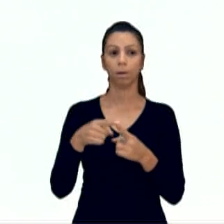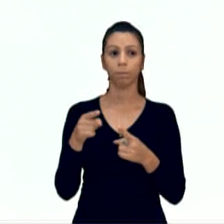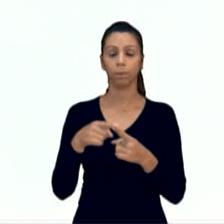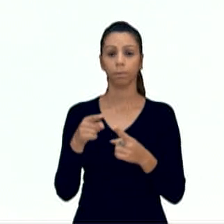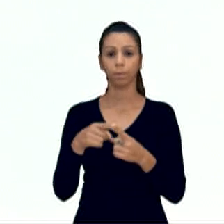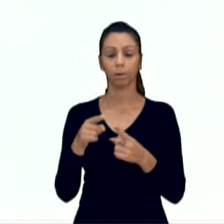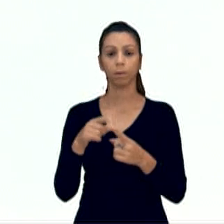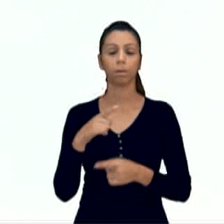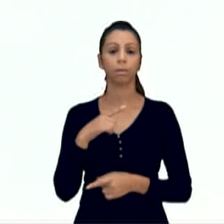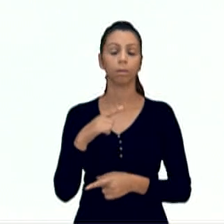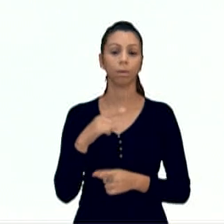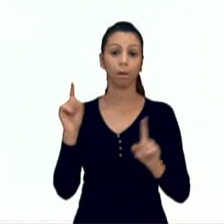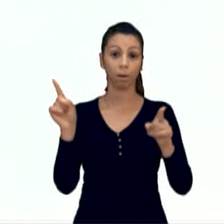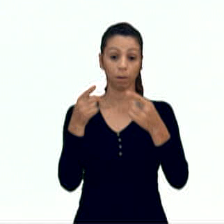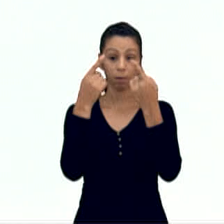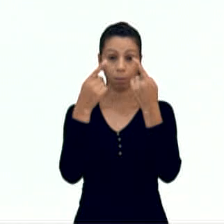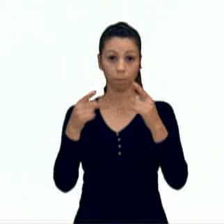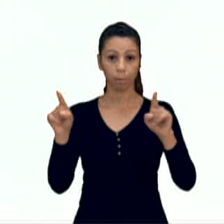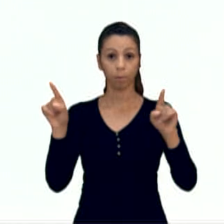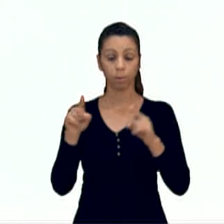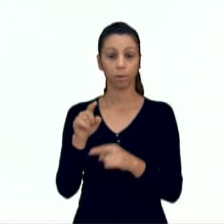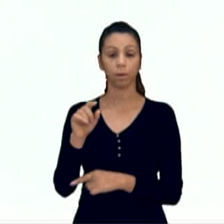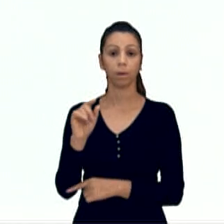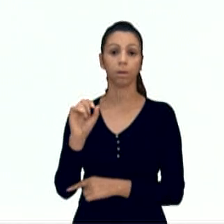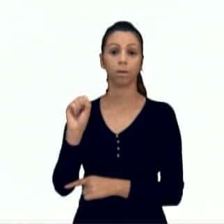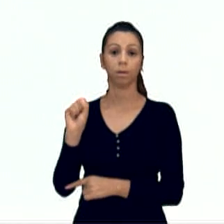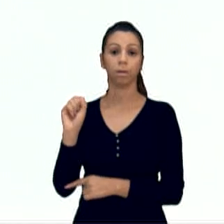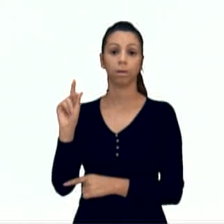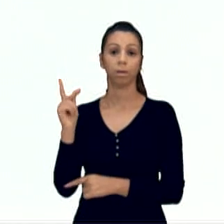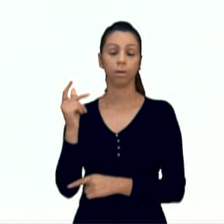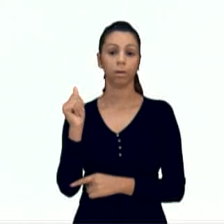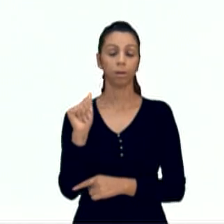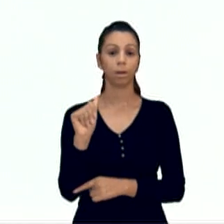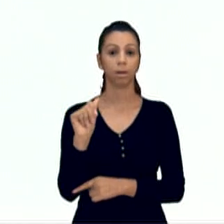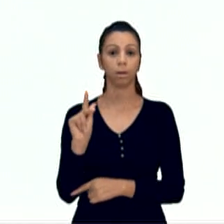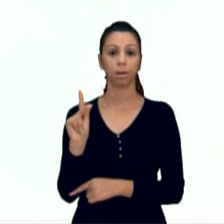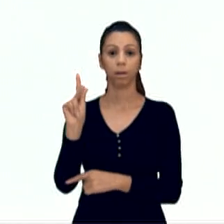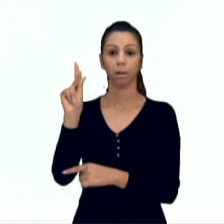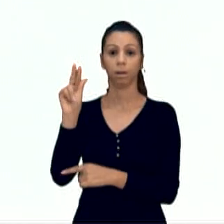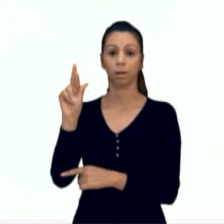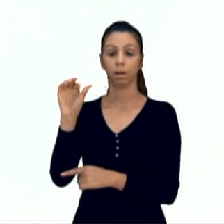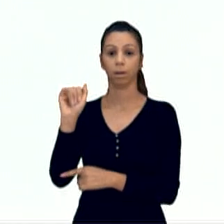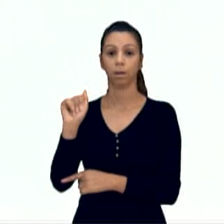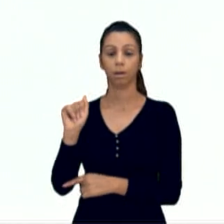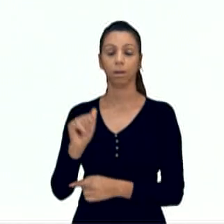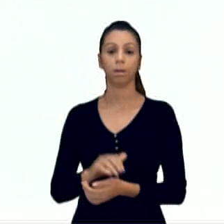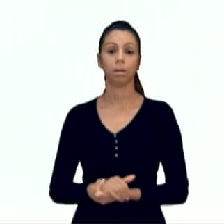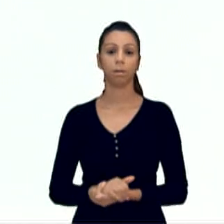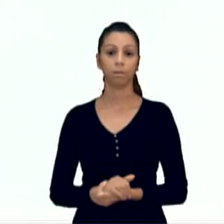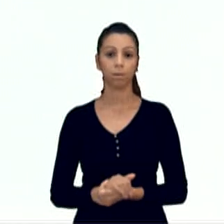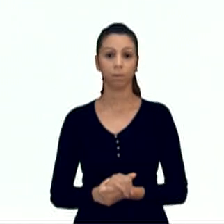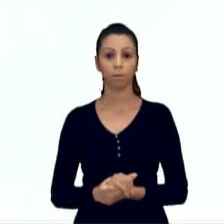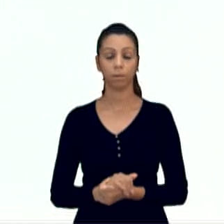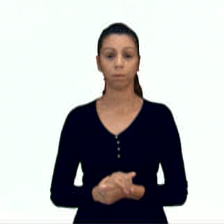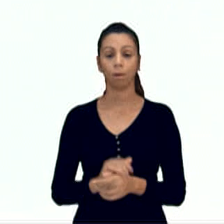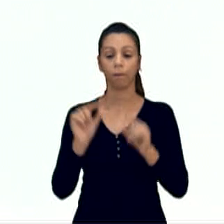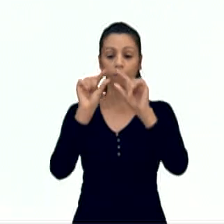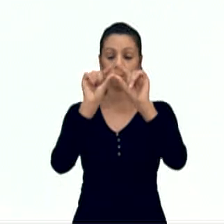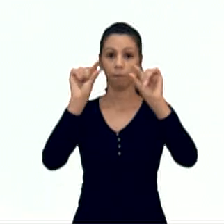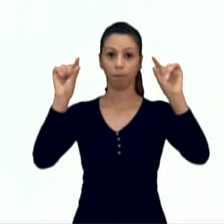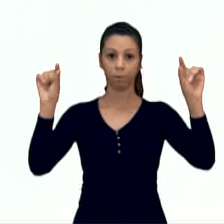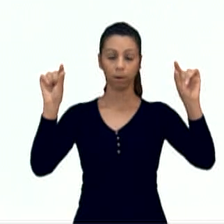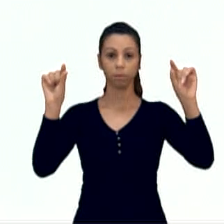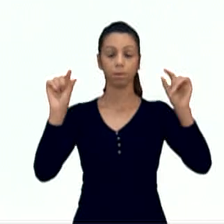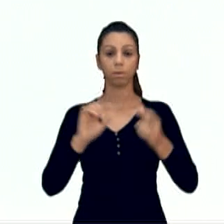A, nós temos uma música da Shakira, I'm Here, e eu peguei só uma frase para vocês completarem. I can't without